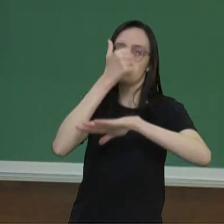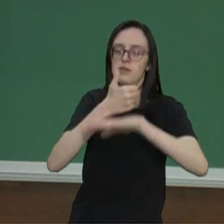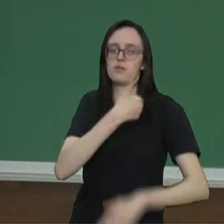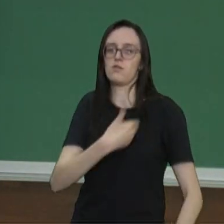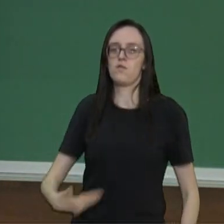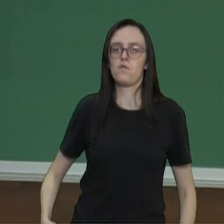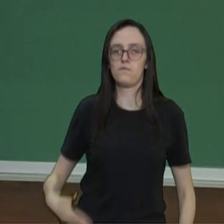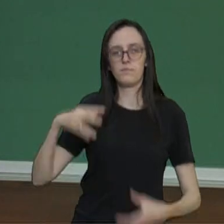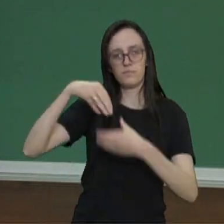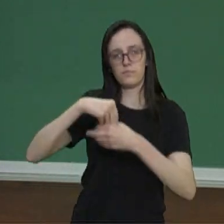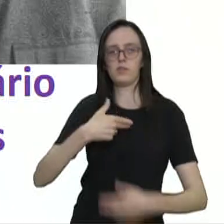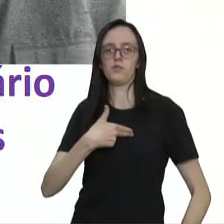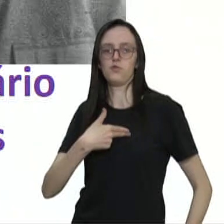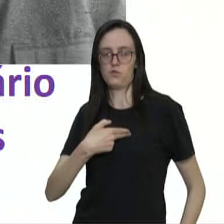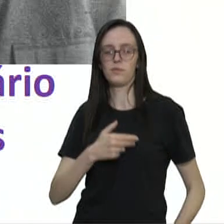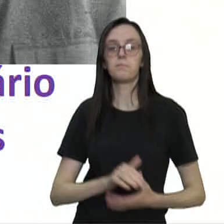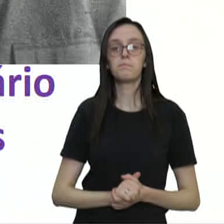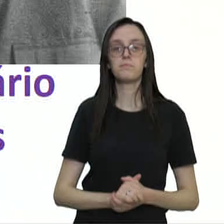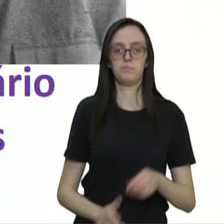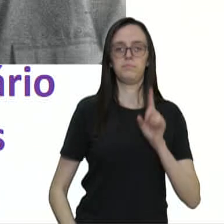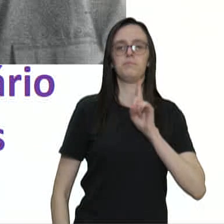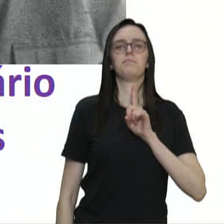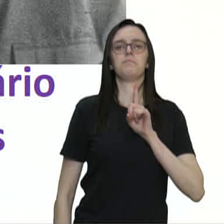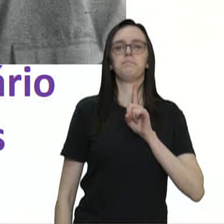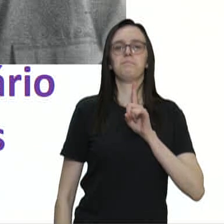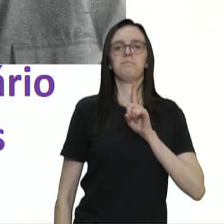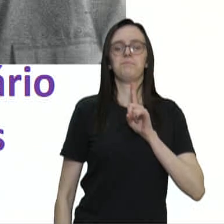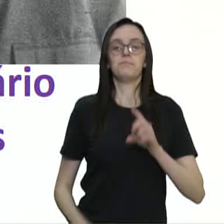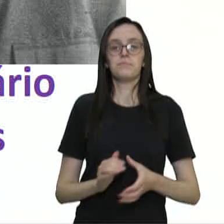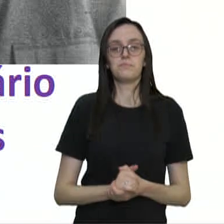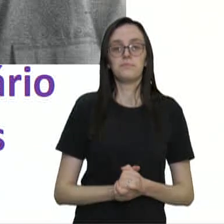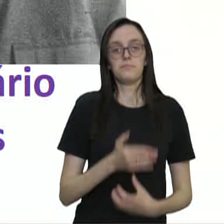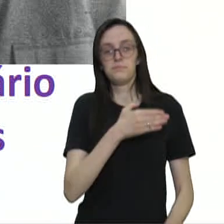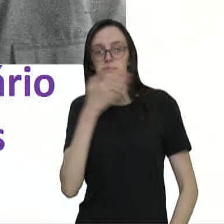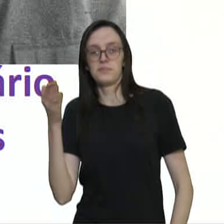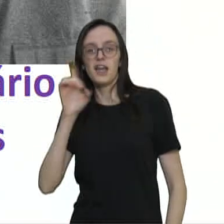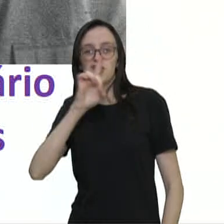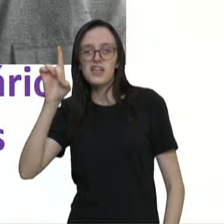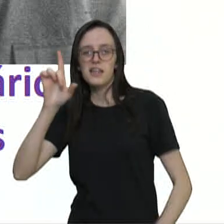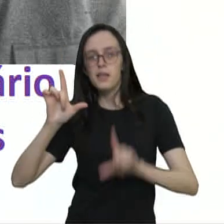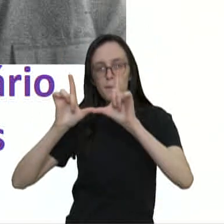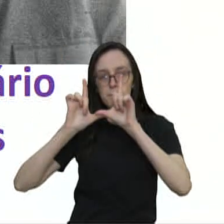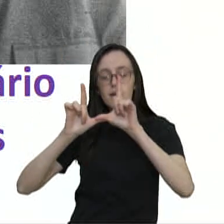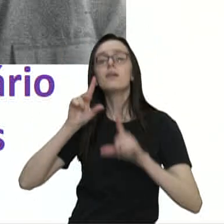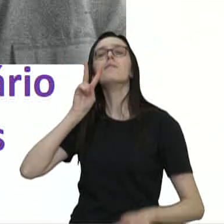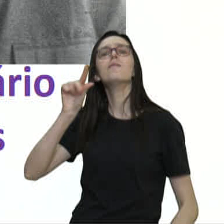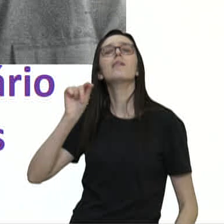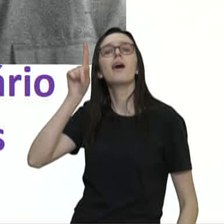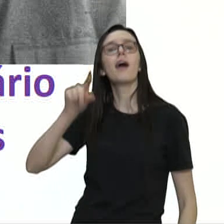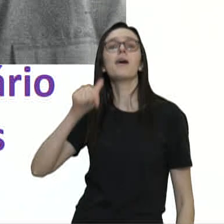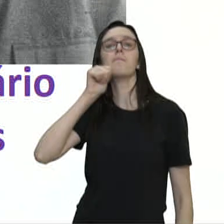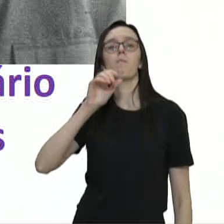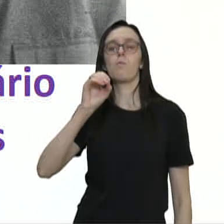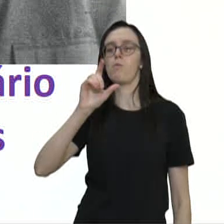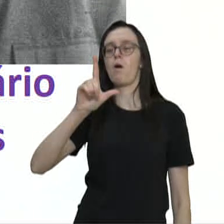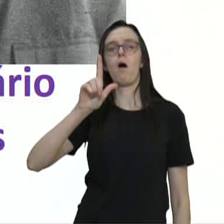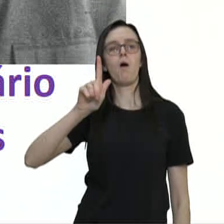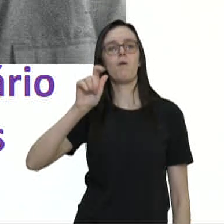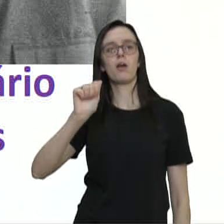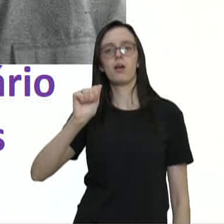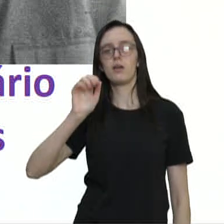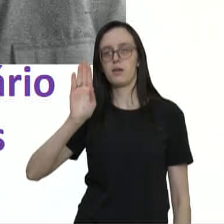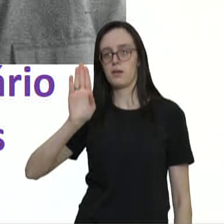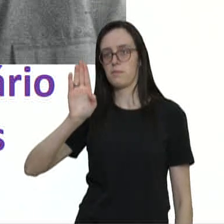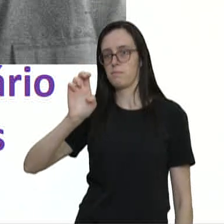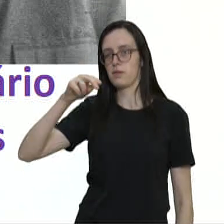Getúlio Vargas. Aqui o Luiz Carlos Prestes ao meio. Do seu ladinho direito, você tem a Olga